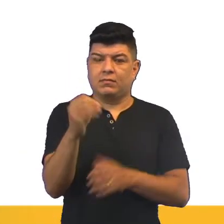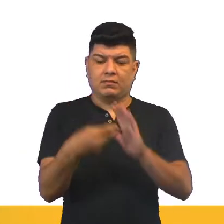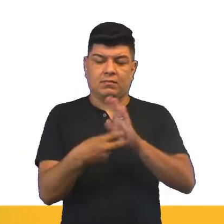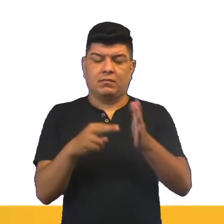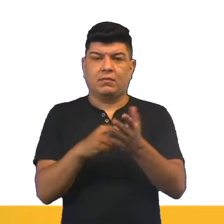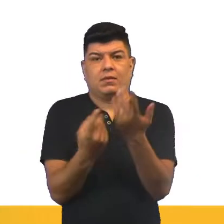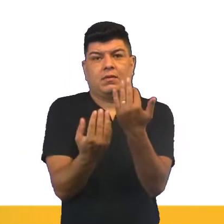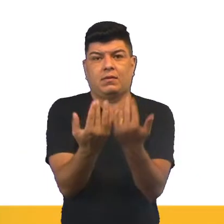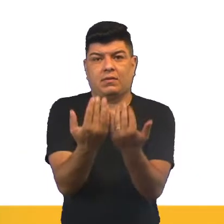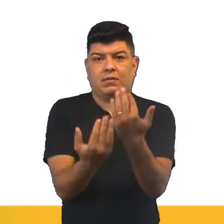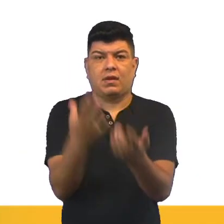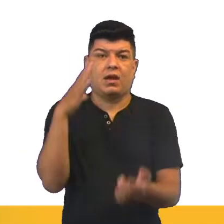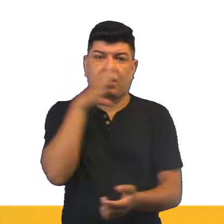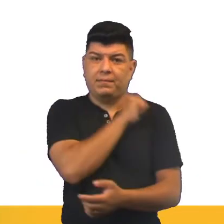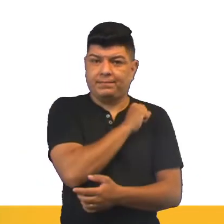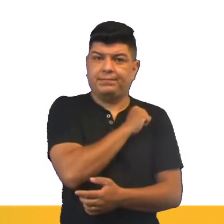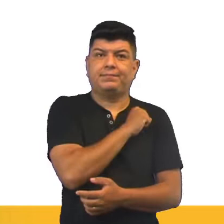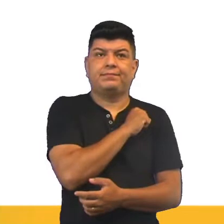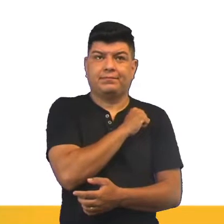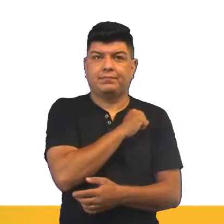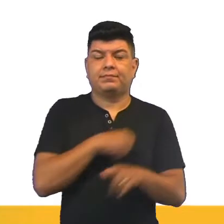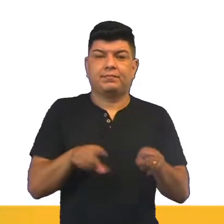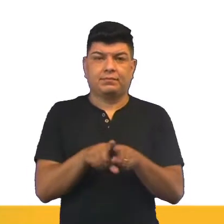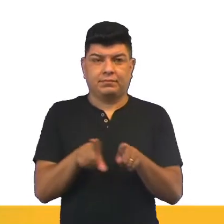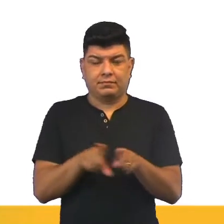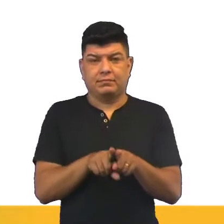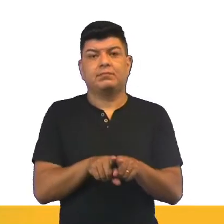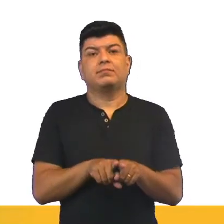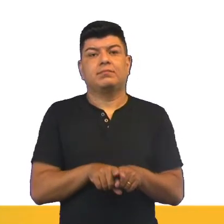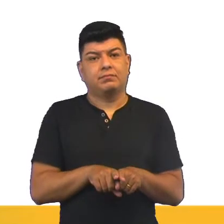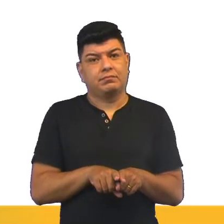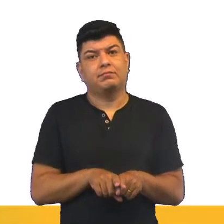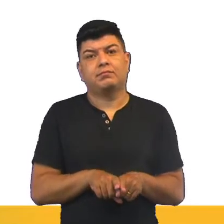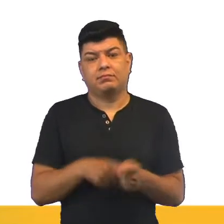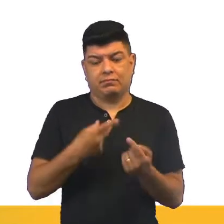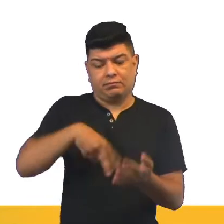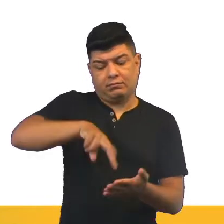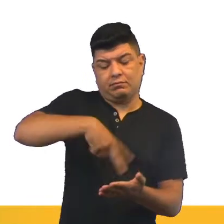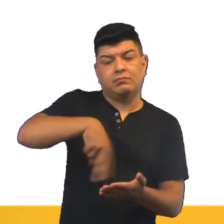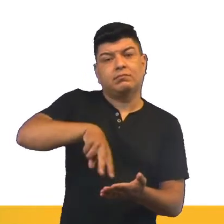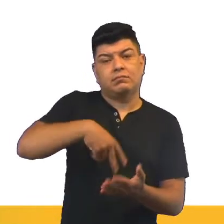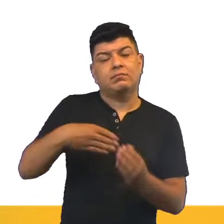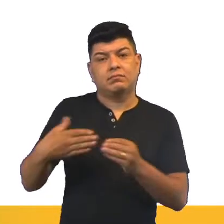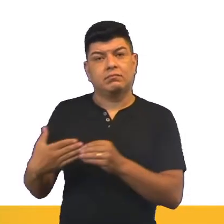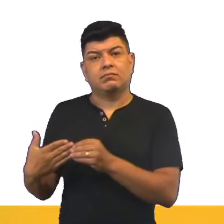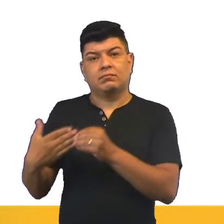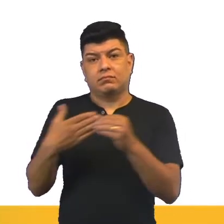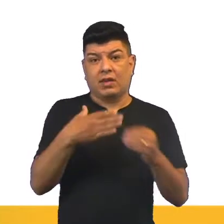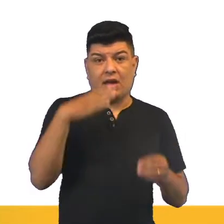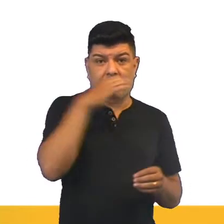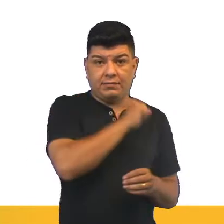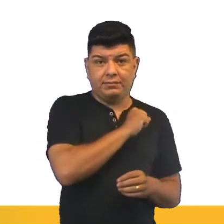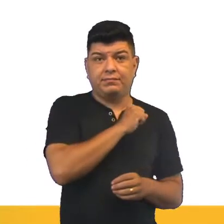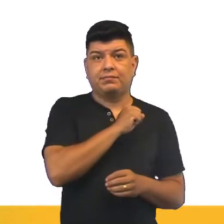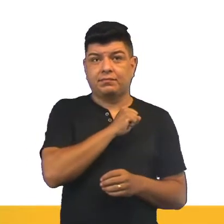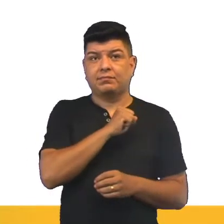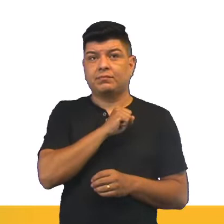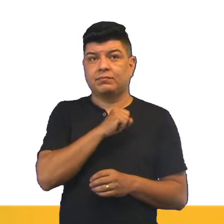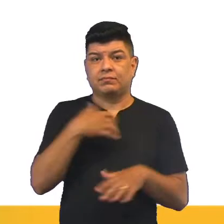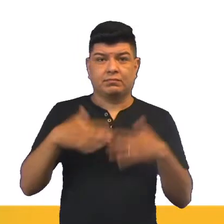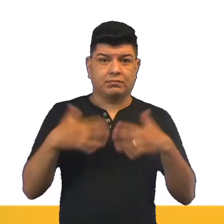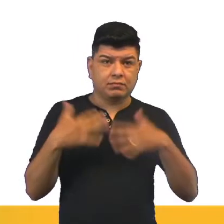que significa rapidez, né, também. Então, a dança em si, ela traz essa rapidez, né,